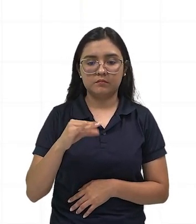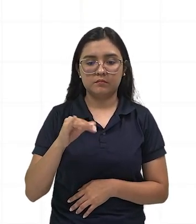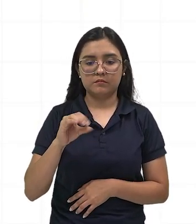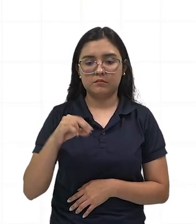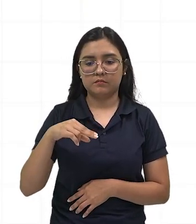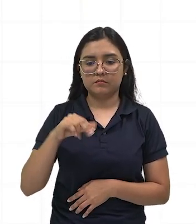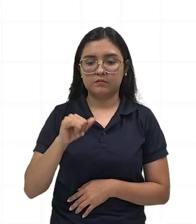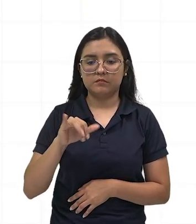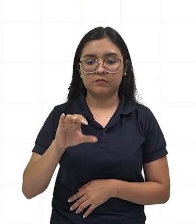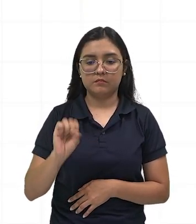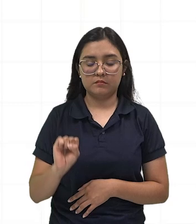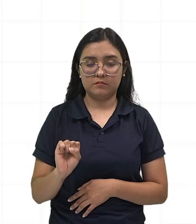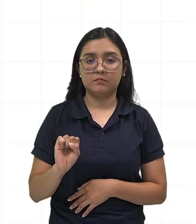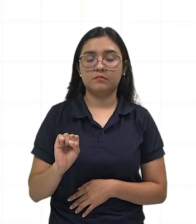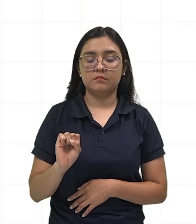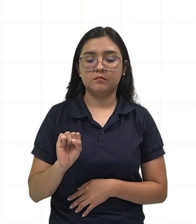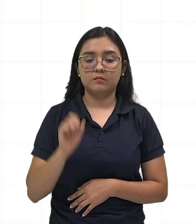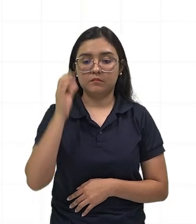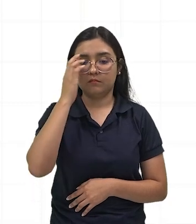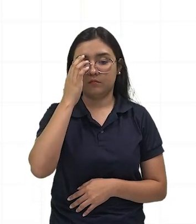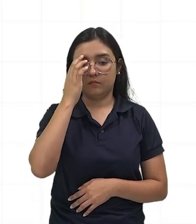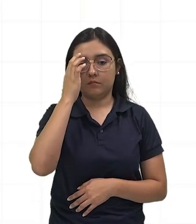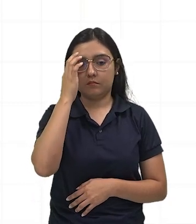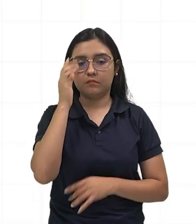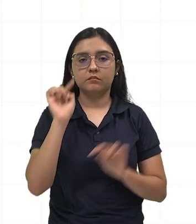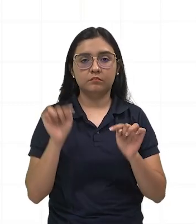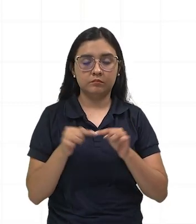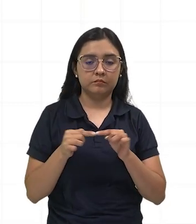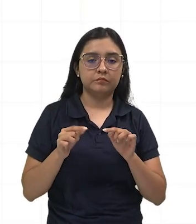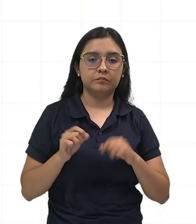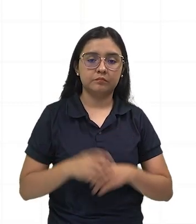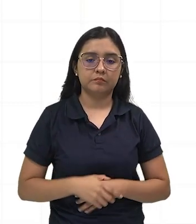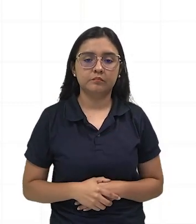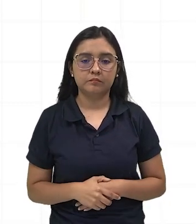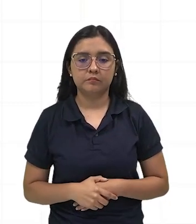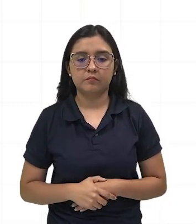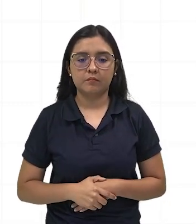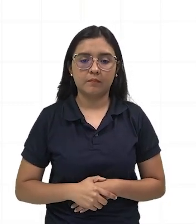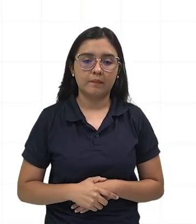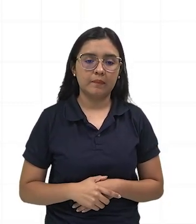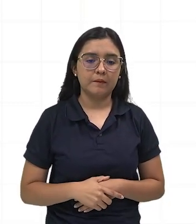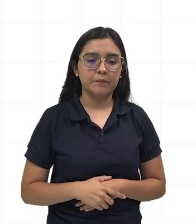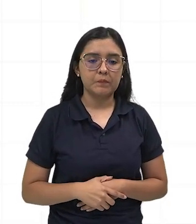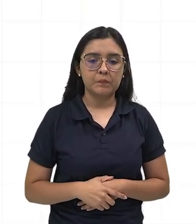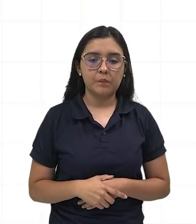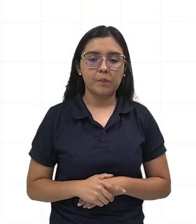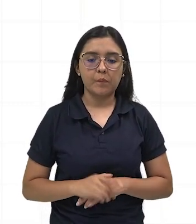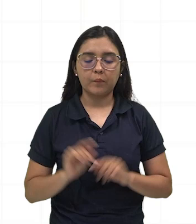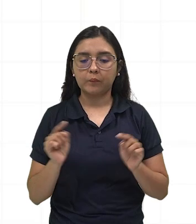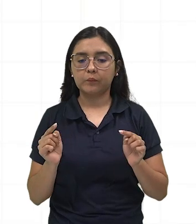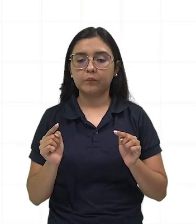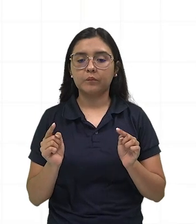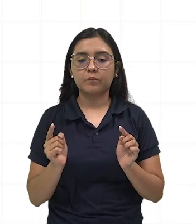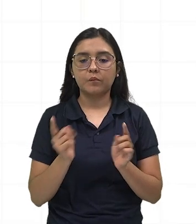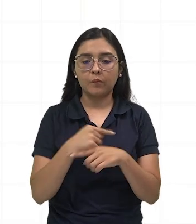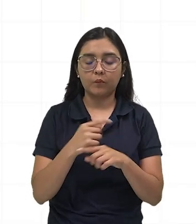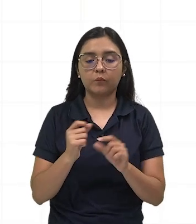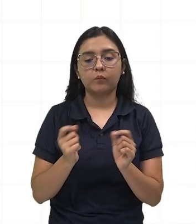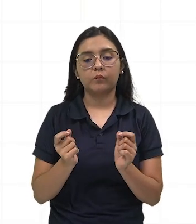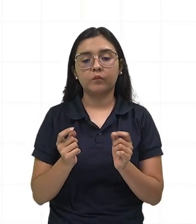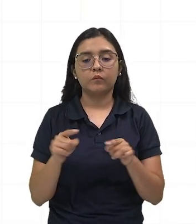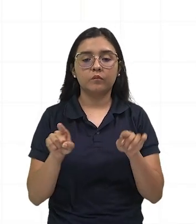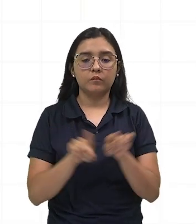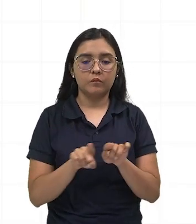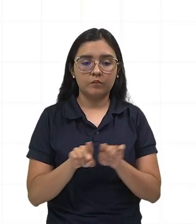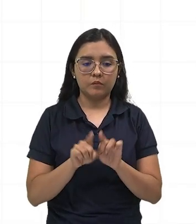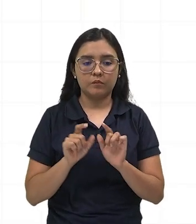proporcionais. Então, dizemos que elas são direta ou inversamente proporcionais de acordo com